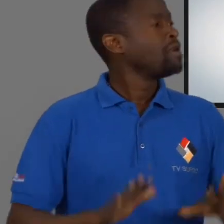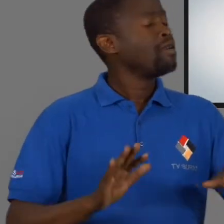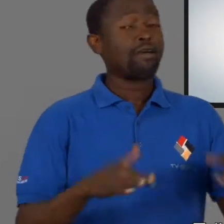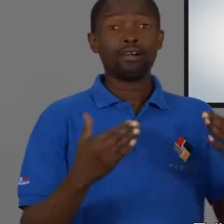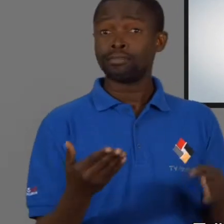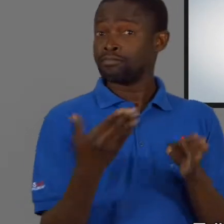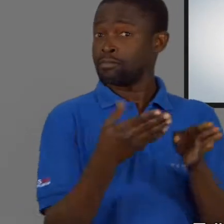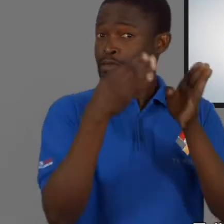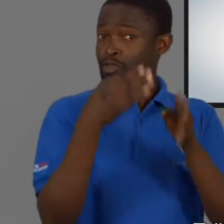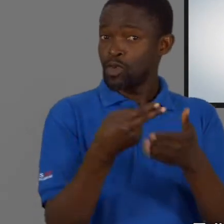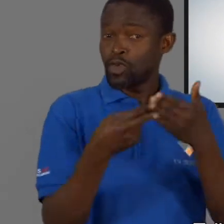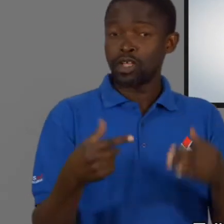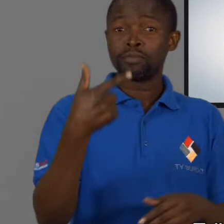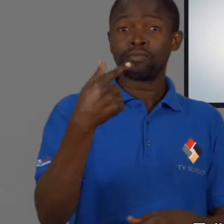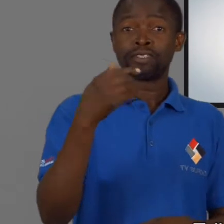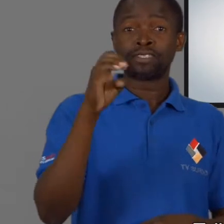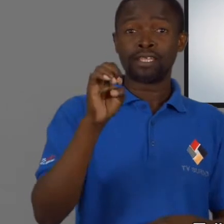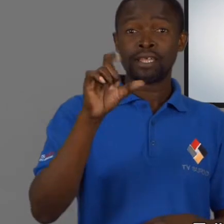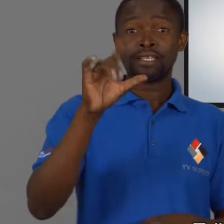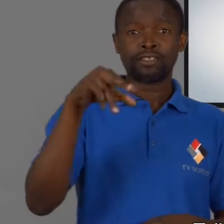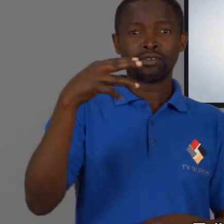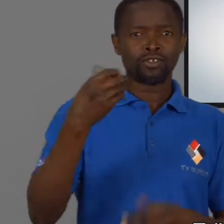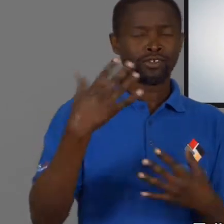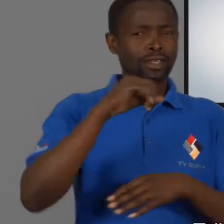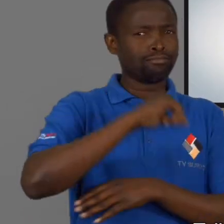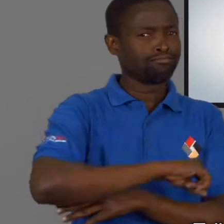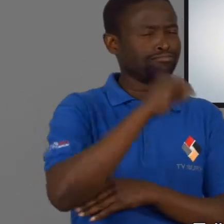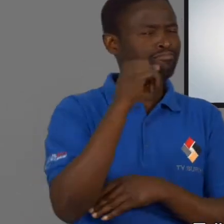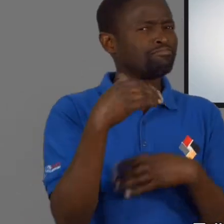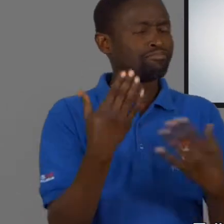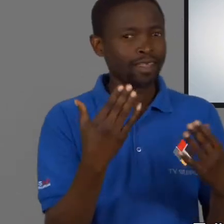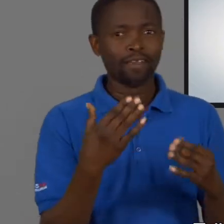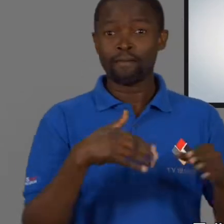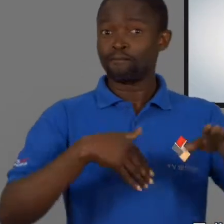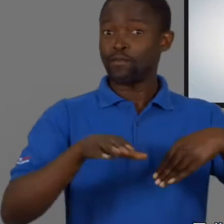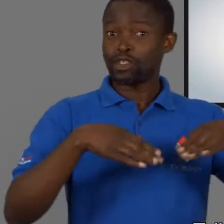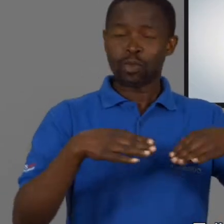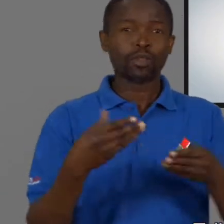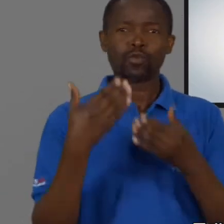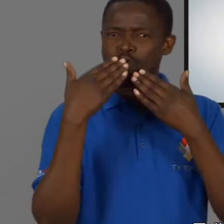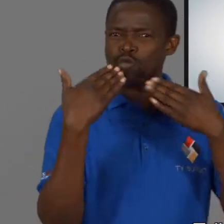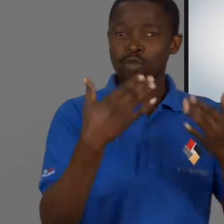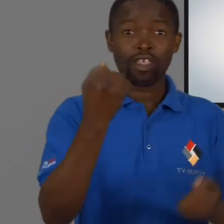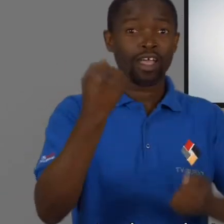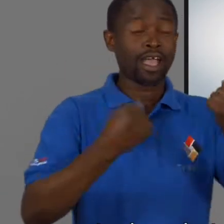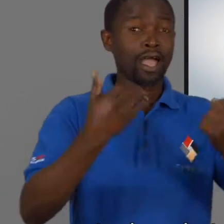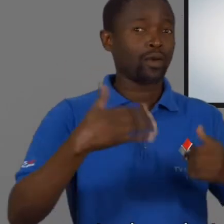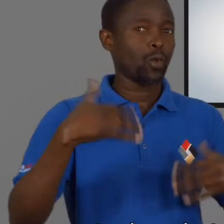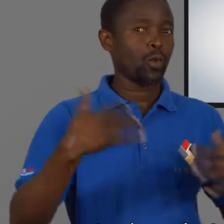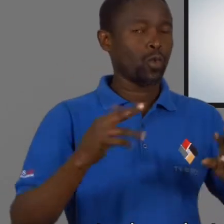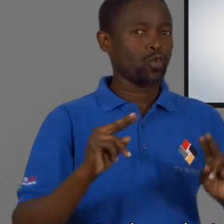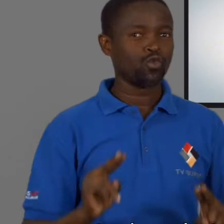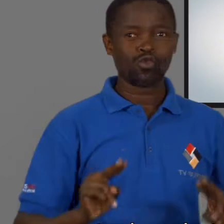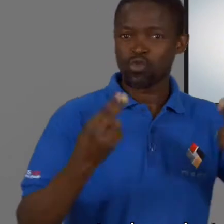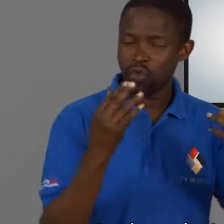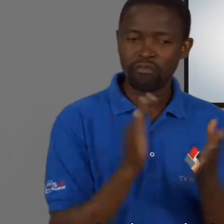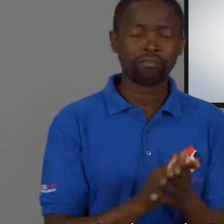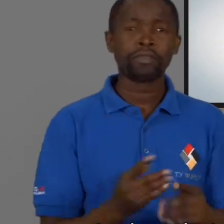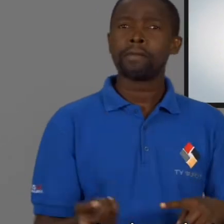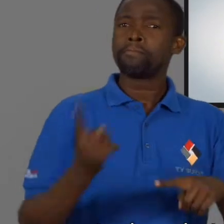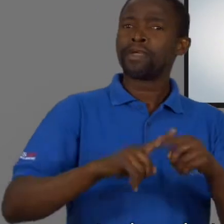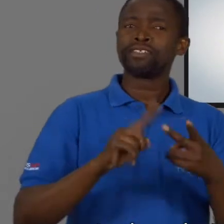Telinho foi o melhor jogador do Moçambola 2018, tendo ganho também uma